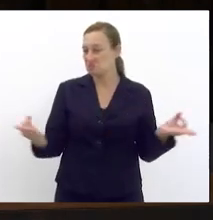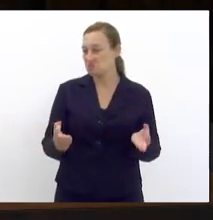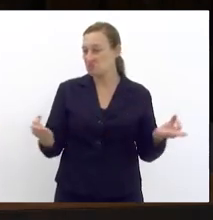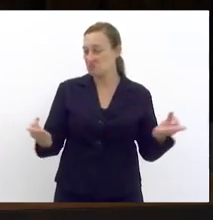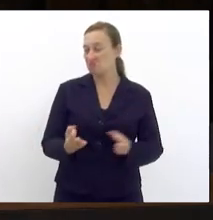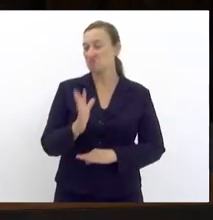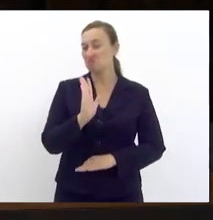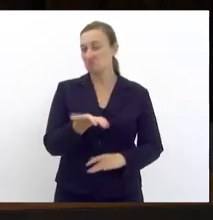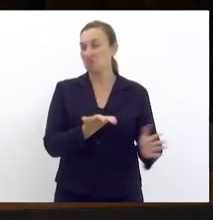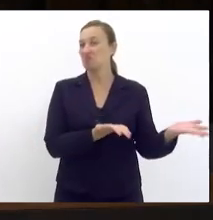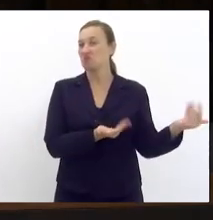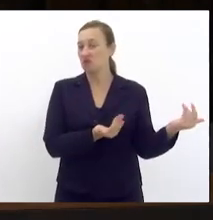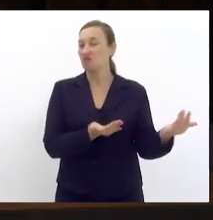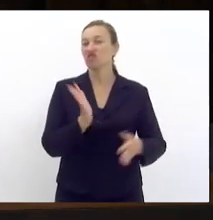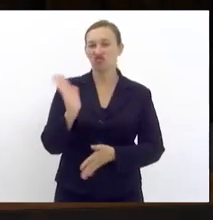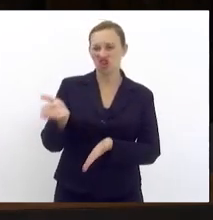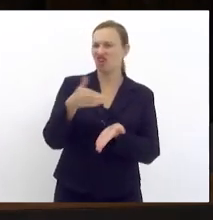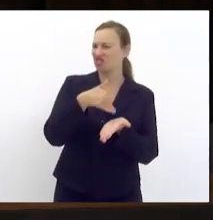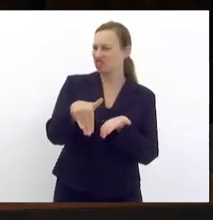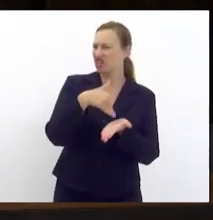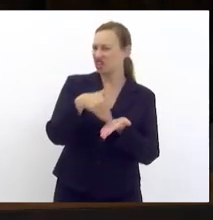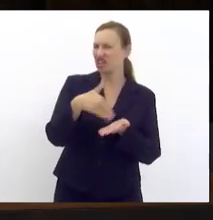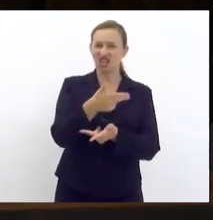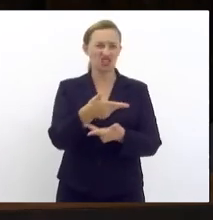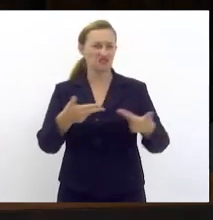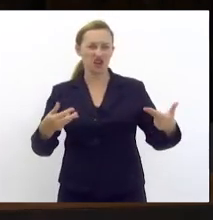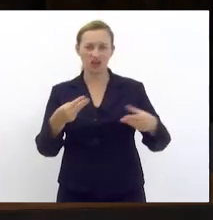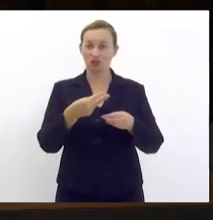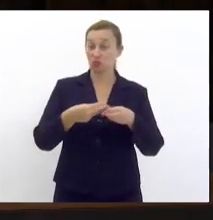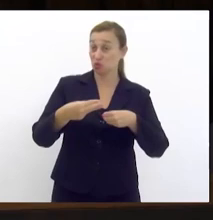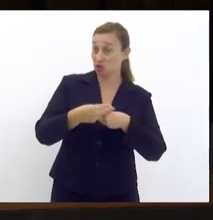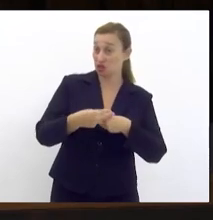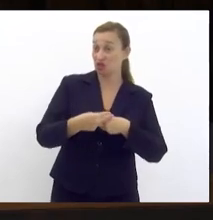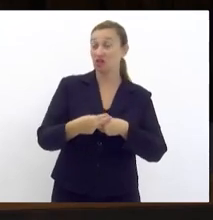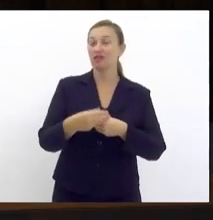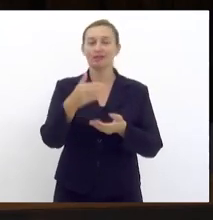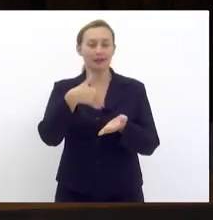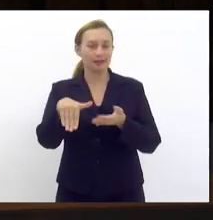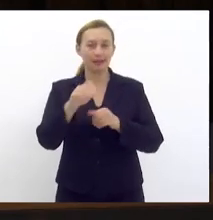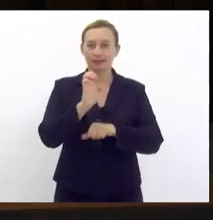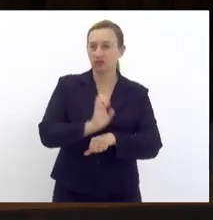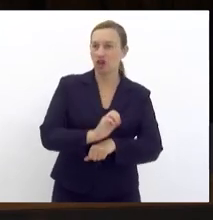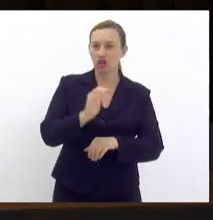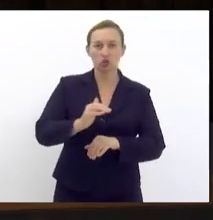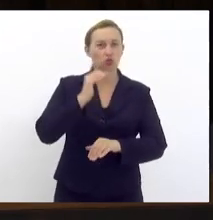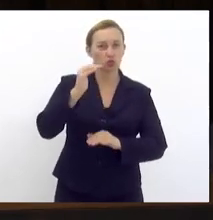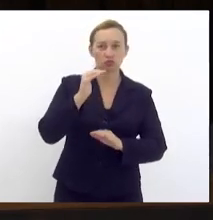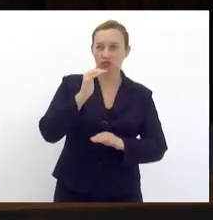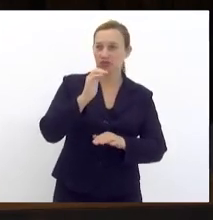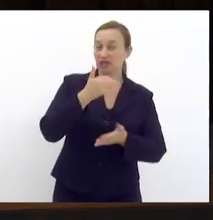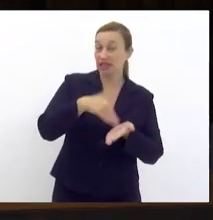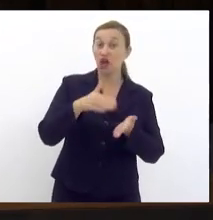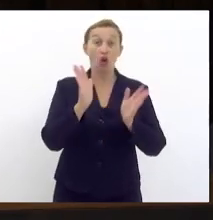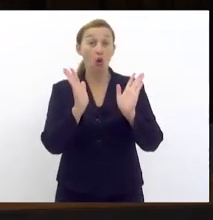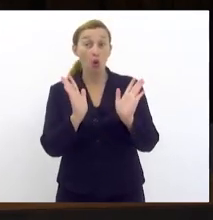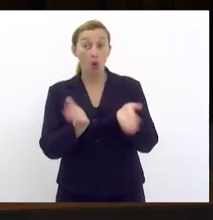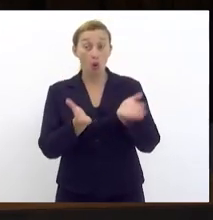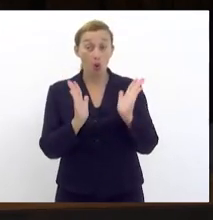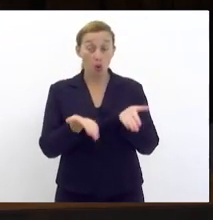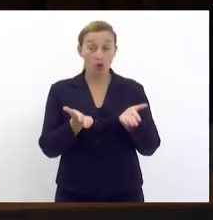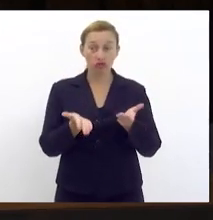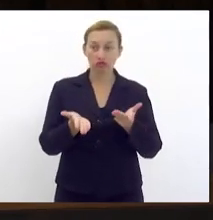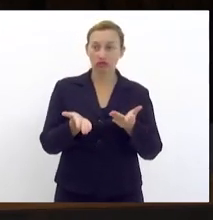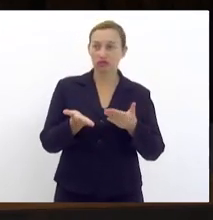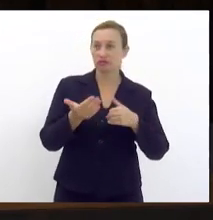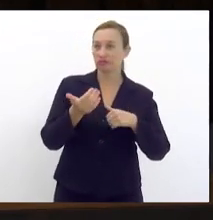que já foi secretário de vários municípios, secretário de Estado, subsecretário, hoje na função de